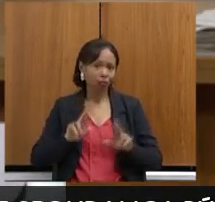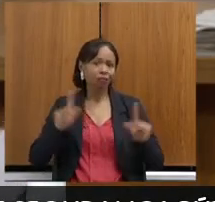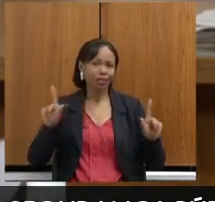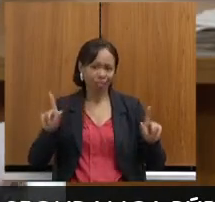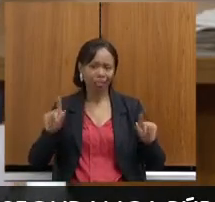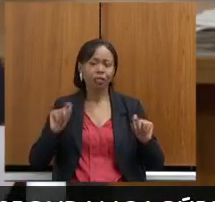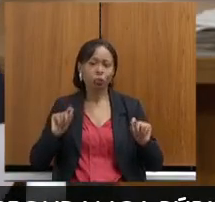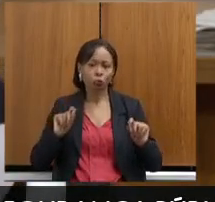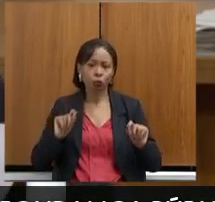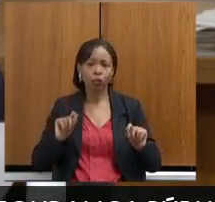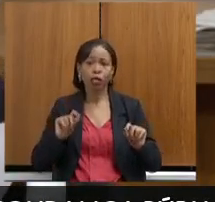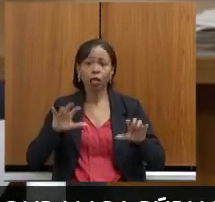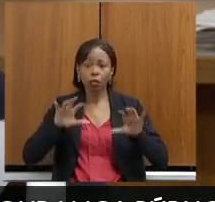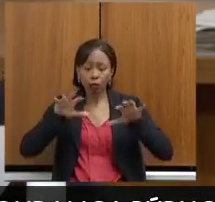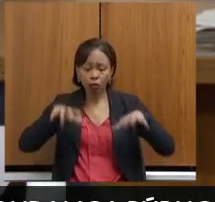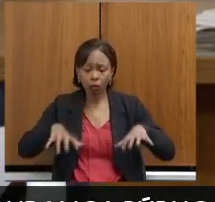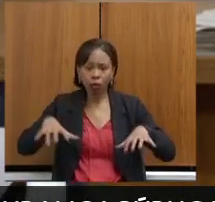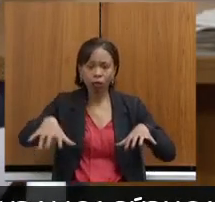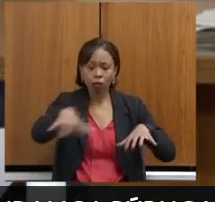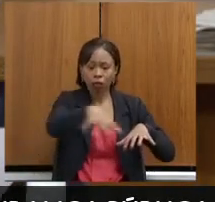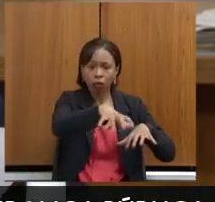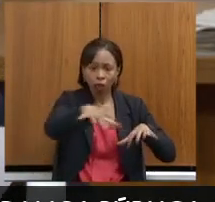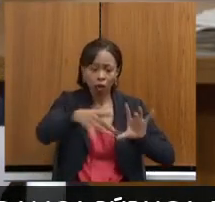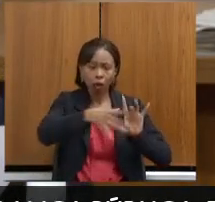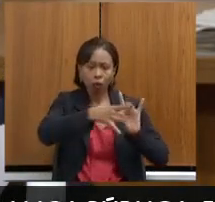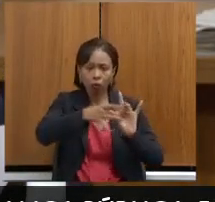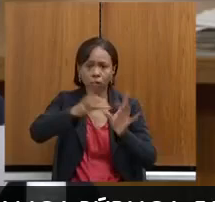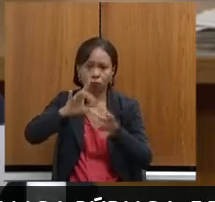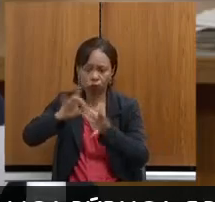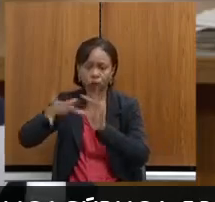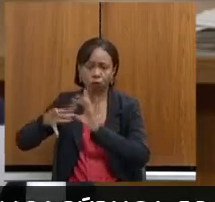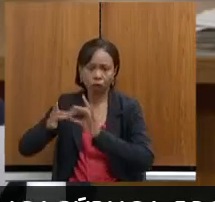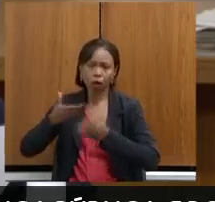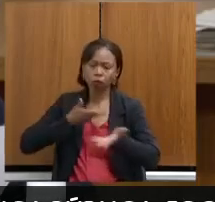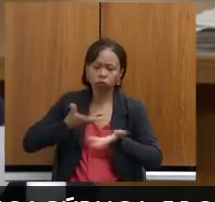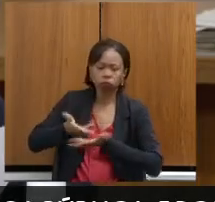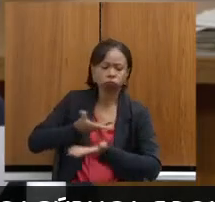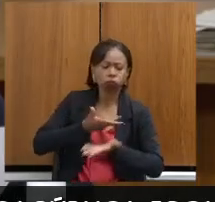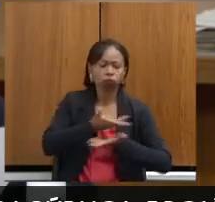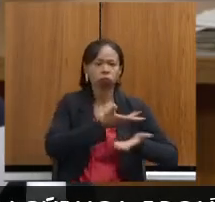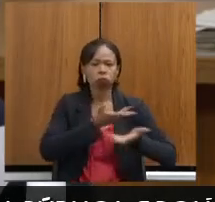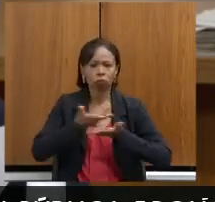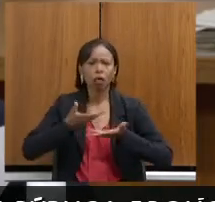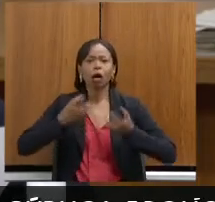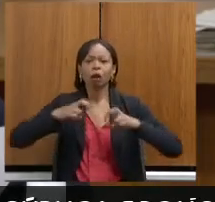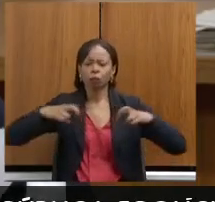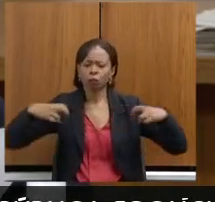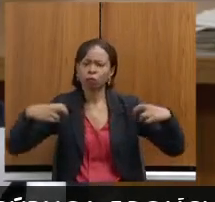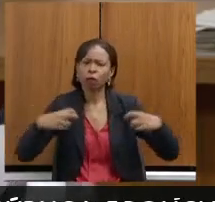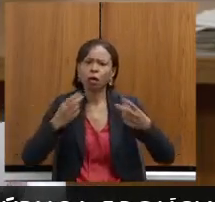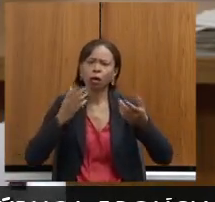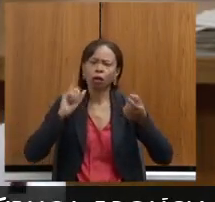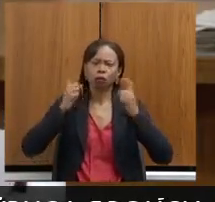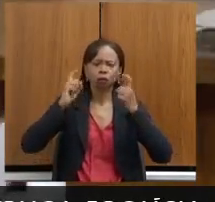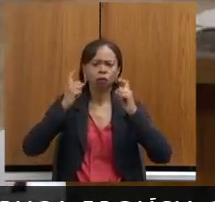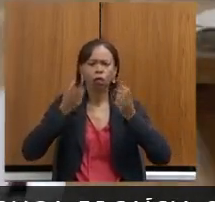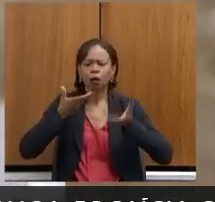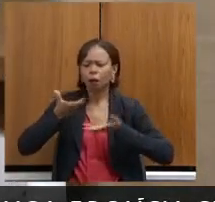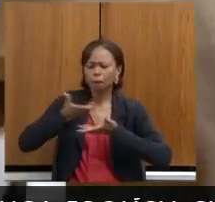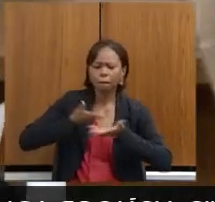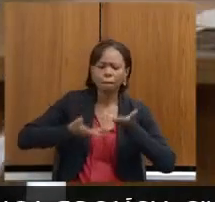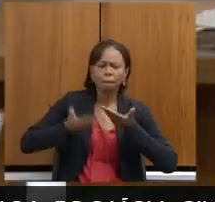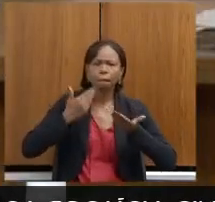aqui nós nos integramos tudo é discutida antecipadamente mas fizemos uma reunião entre nós em todas as costas para